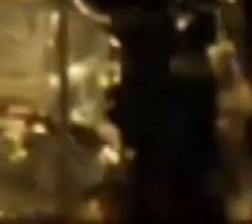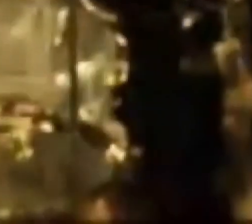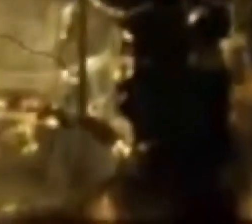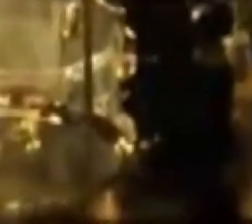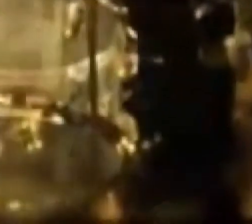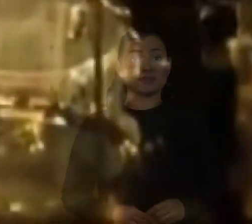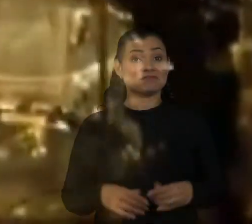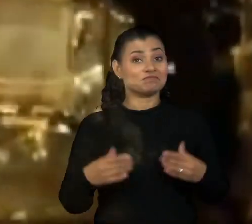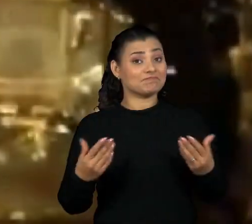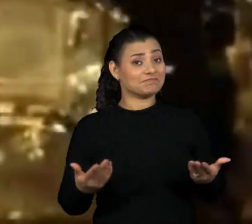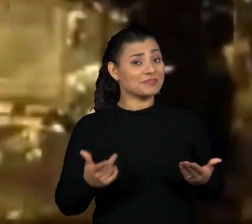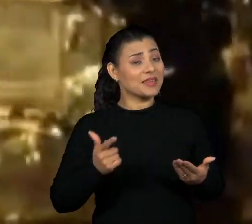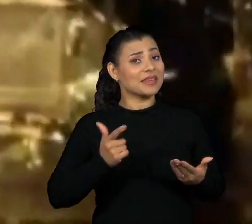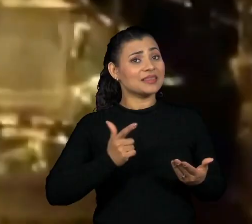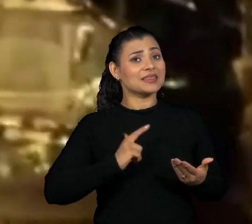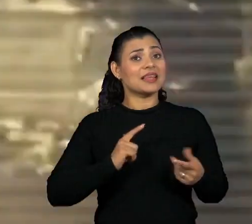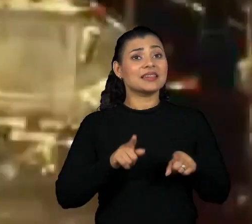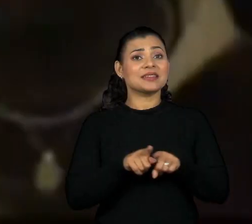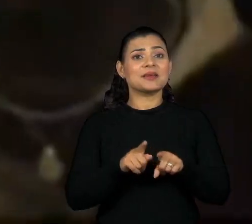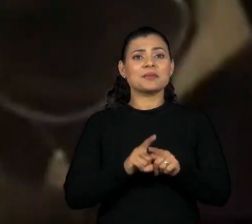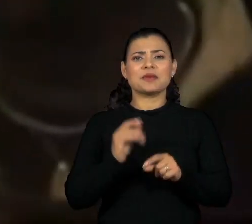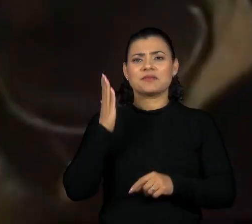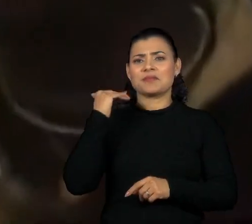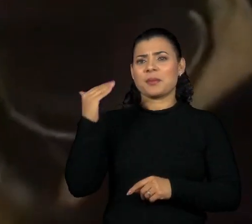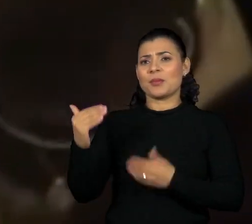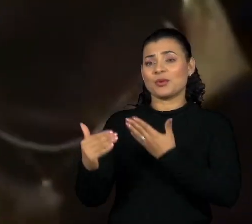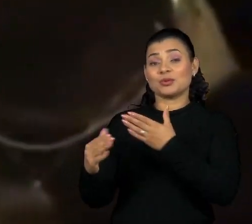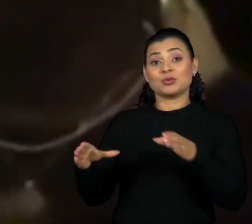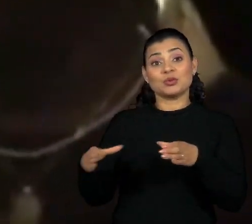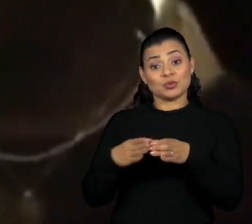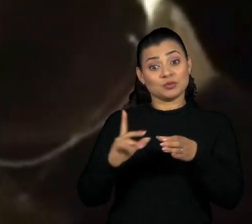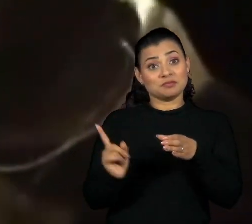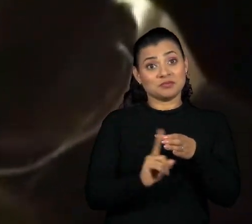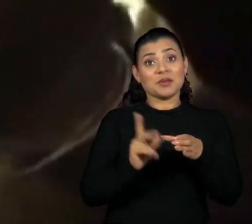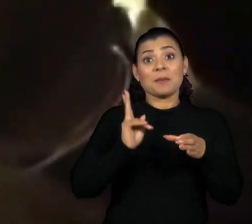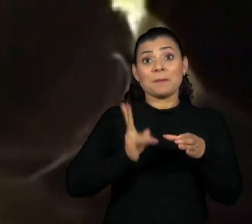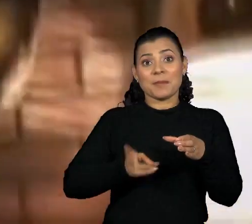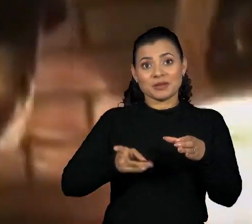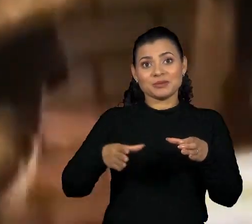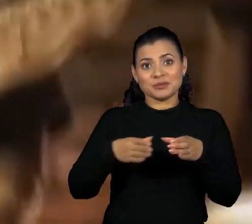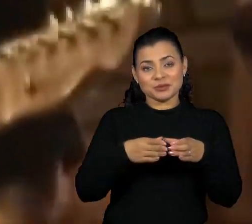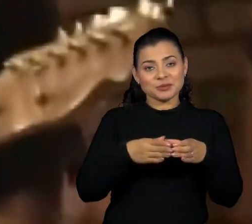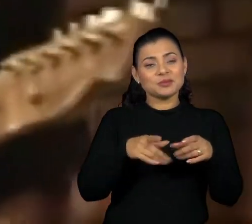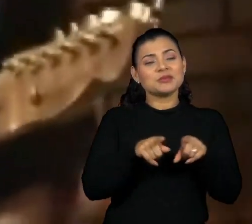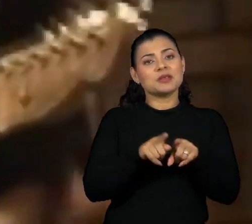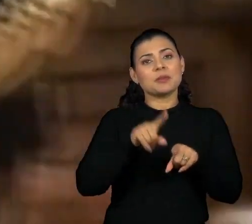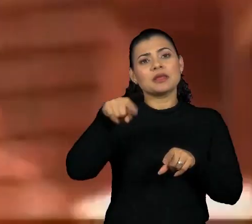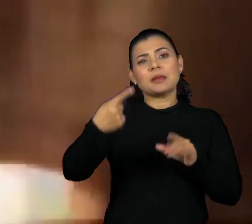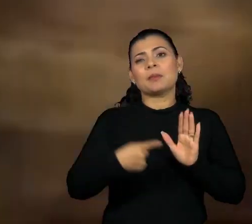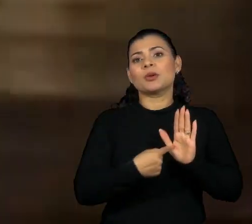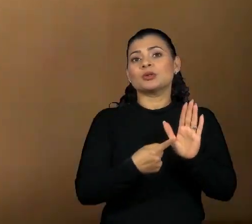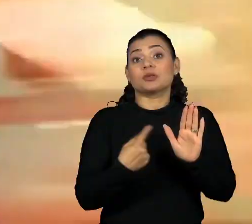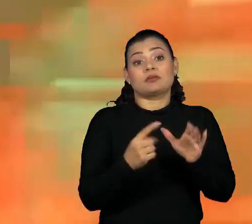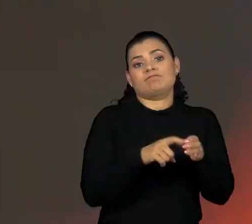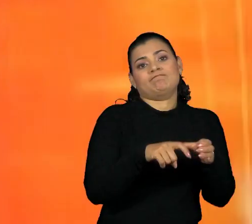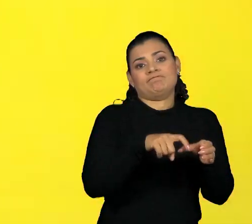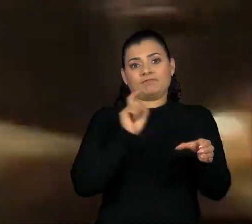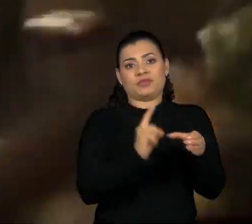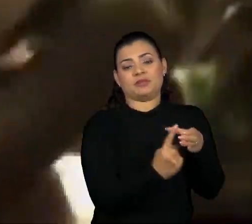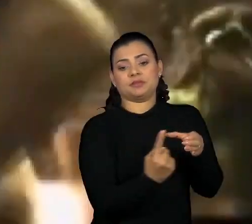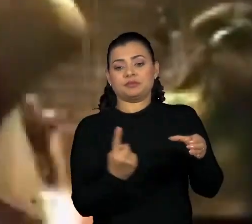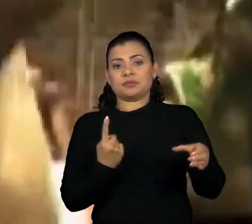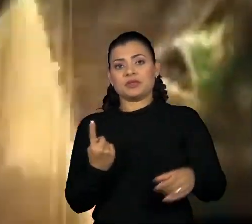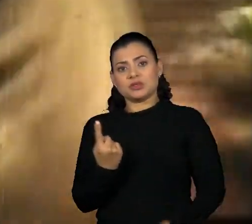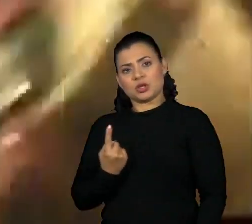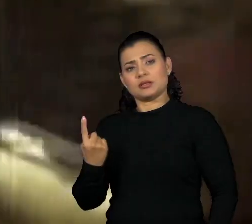A gente pode destacar aí o Tony Allen, que fazia parte da banda do Fela Kuti, que depois também vai fazer uma carreira solo e